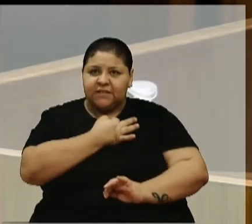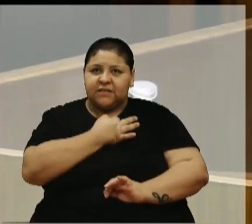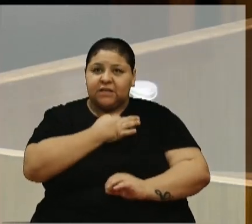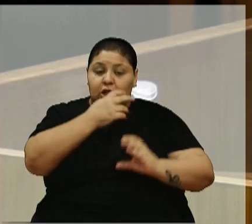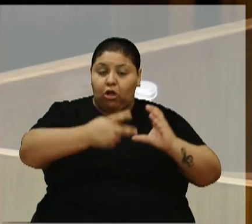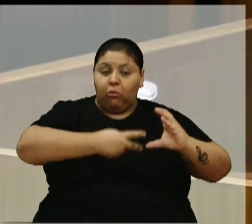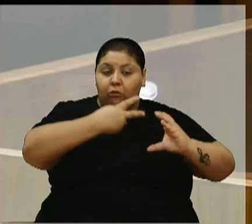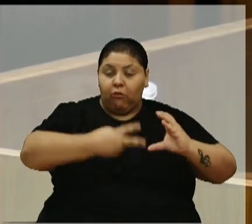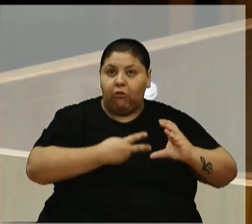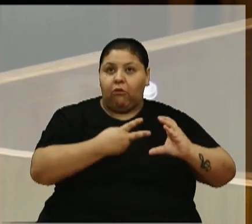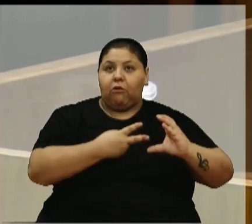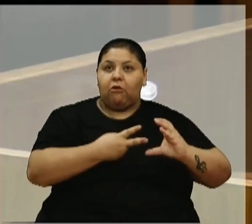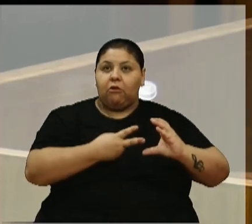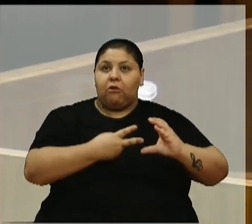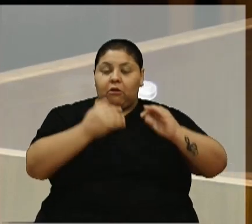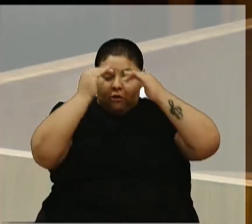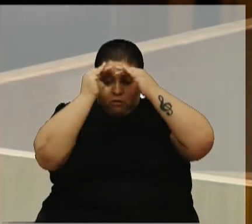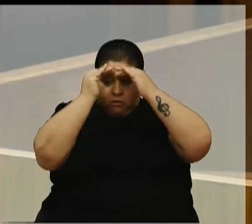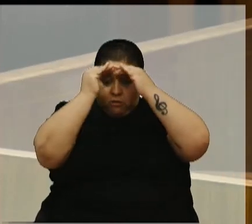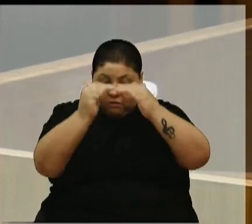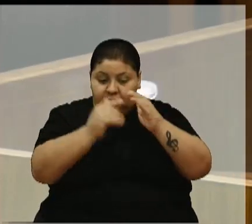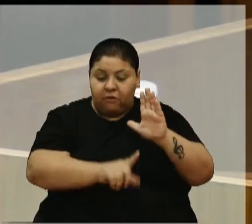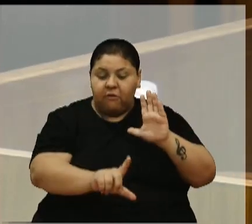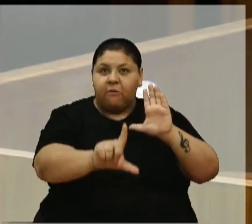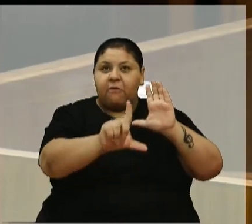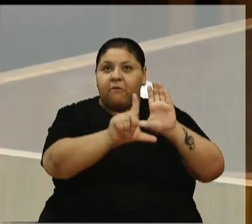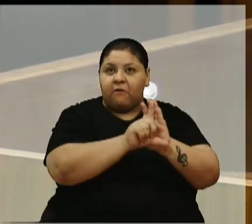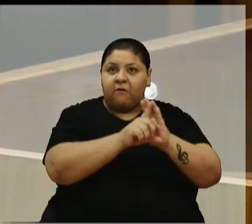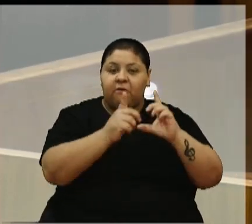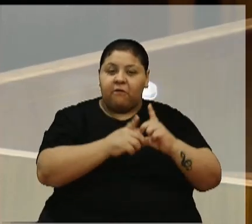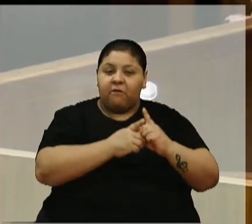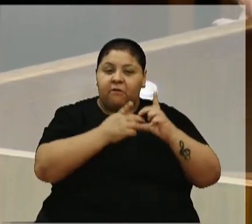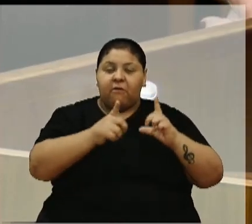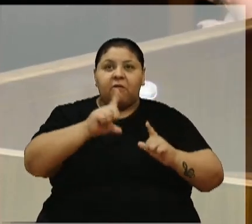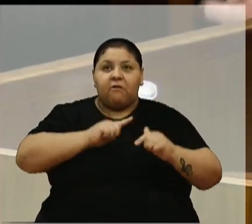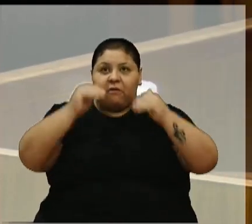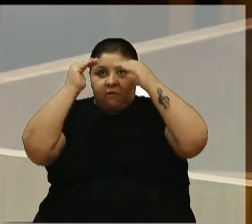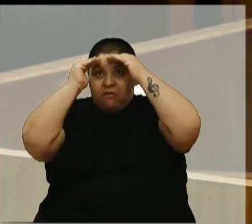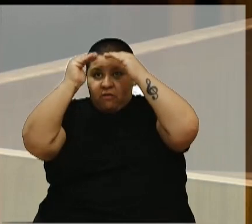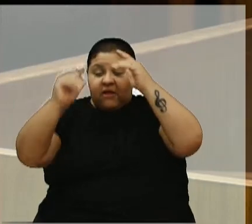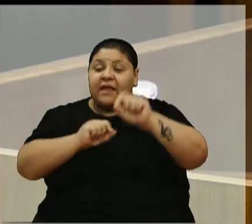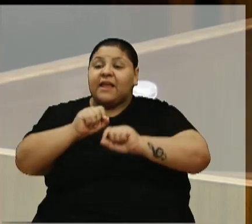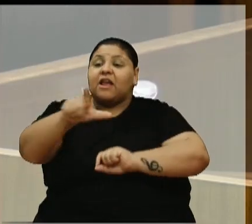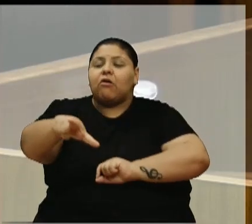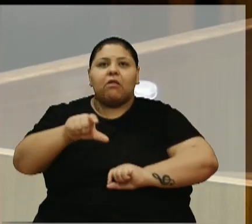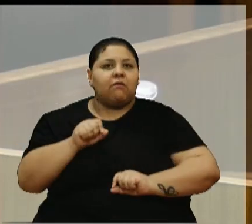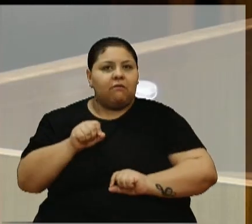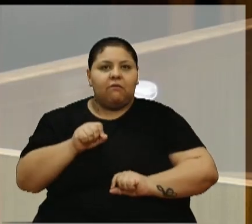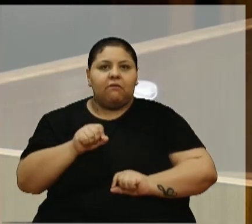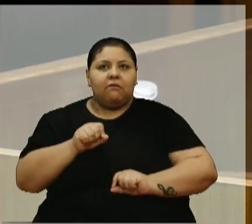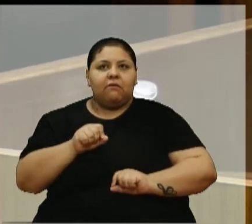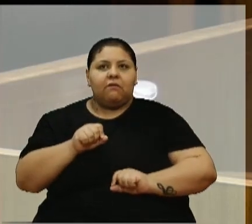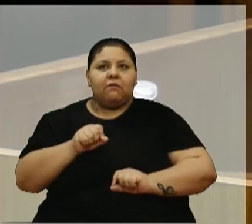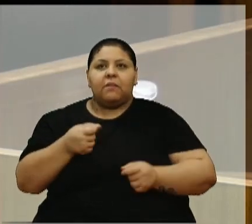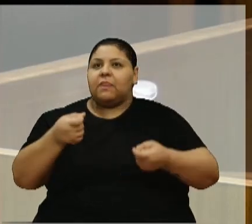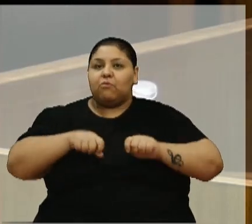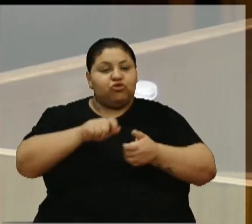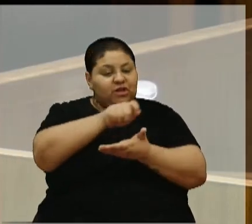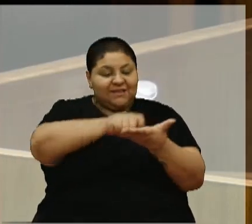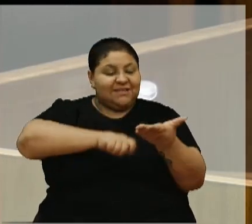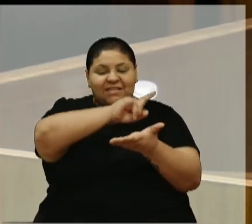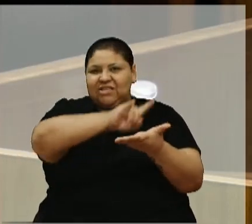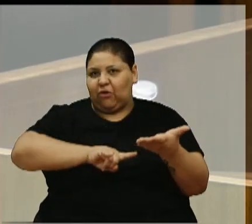de Vereadores, que respeita as leis, respeita a democracia e tem que respeitar quem foi eleito, não deveria assinar esse